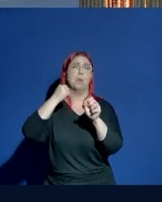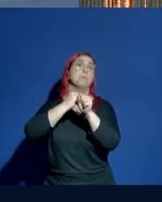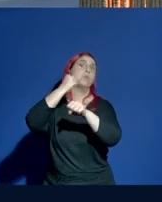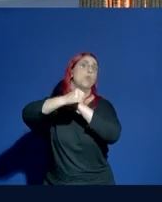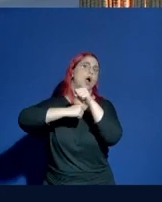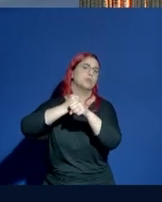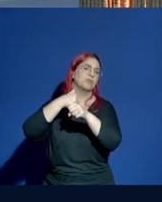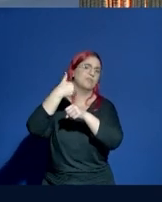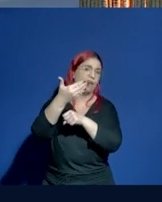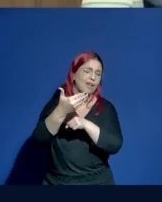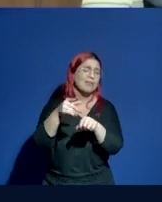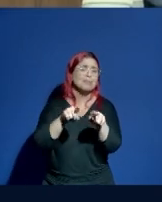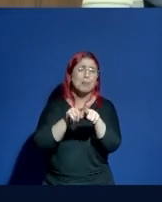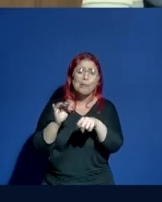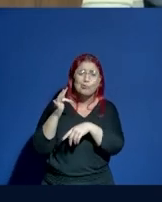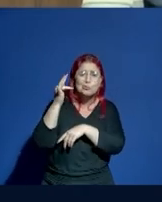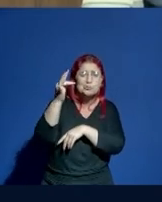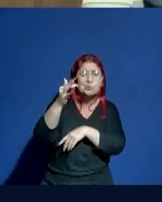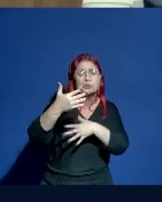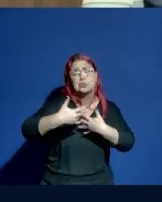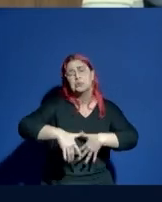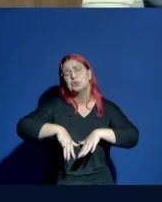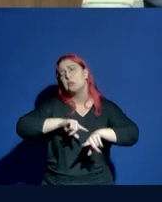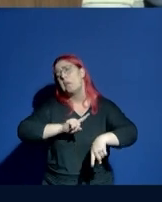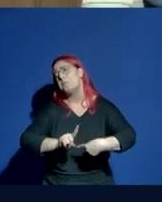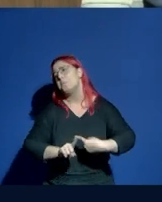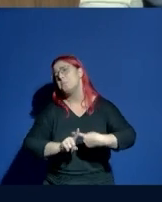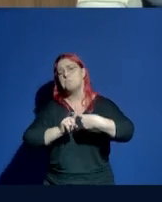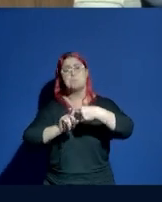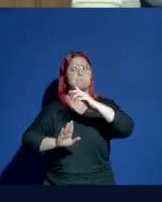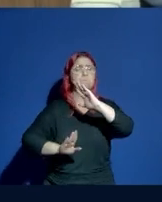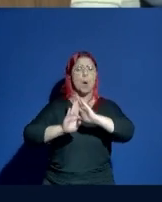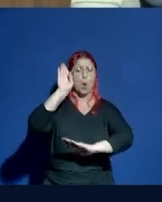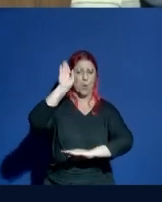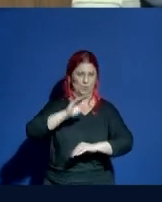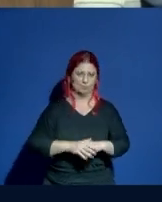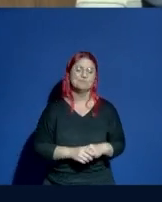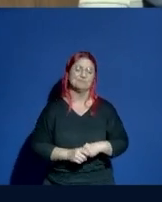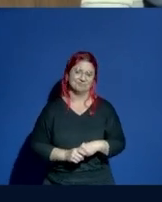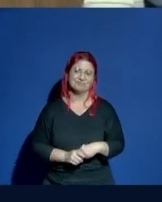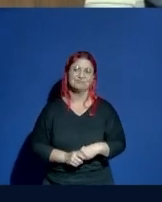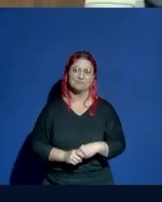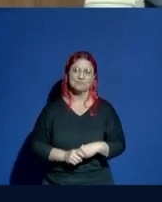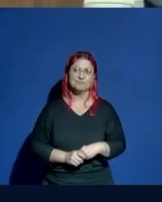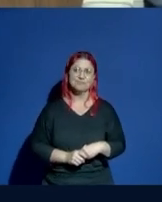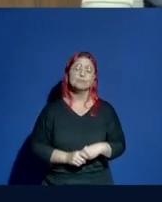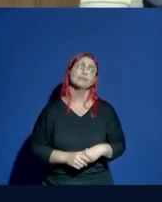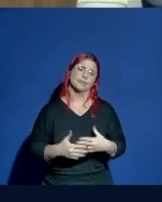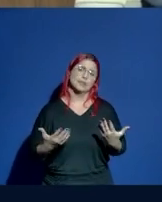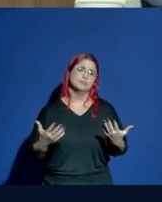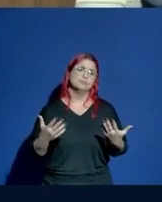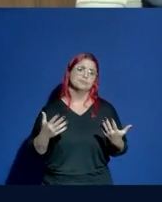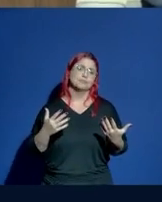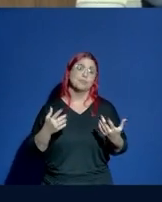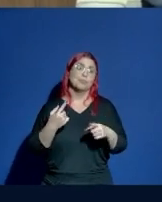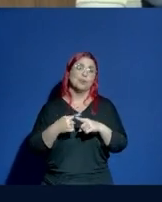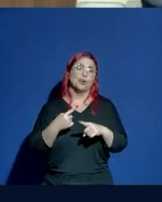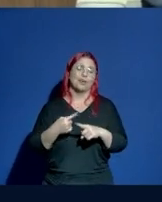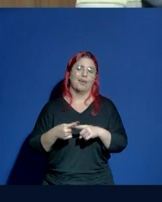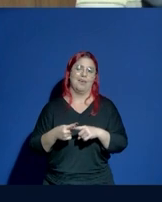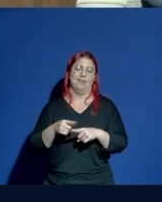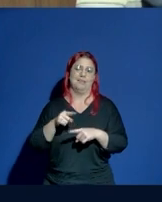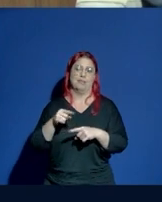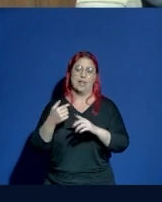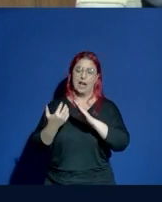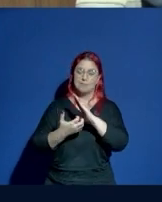positivo ainda para o futuro então é uma visão de profundo otimismo digamos assim por inúmeros razões a safra continua